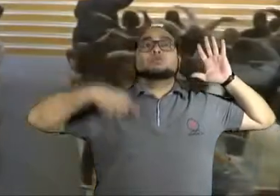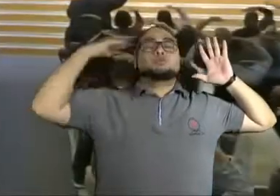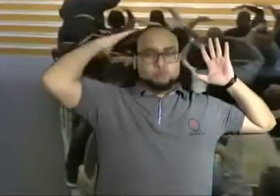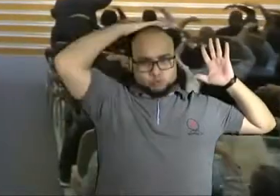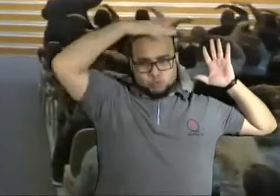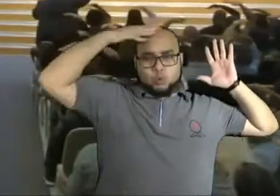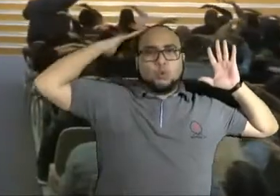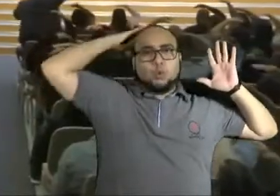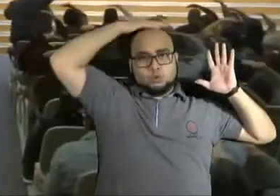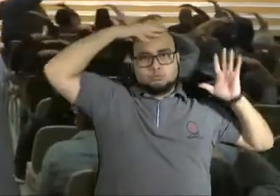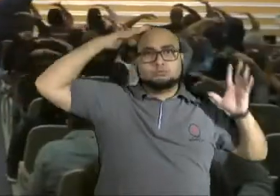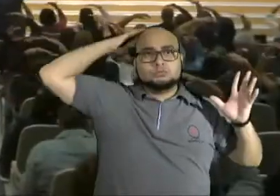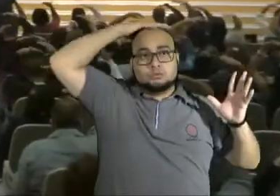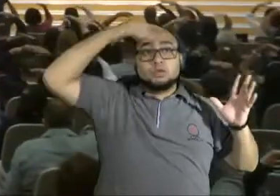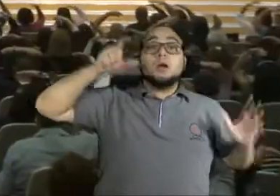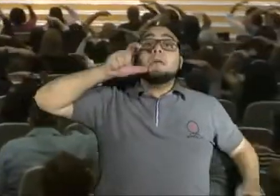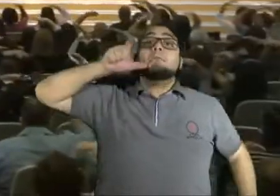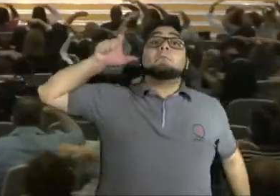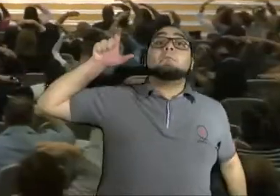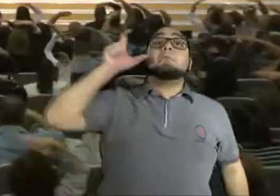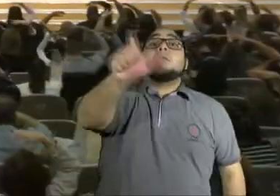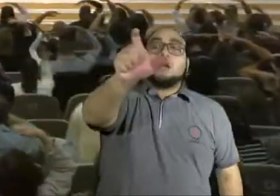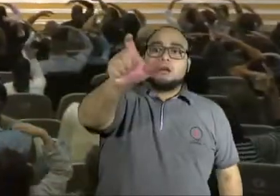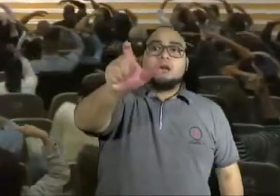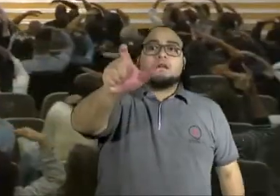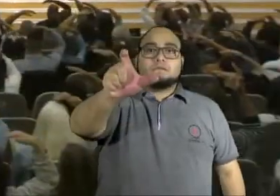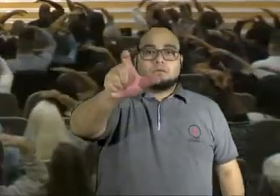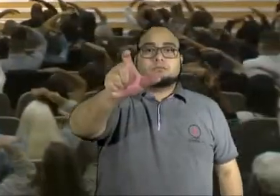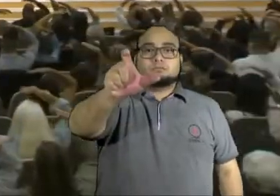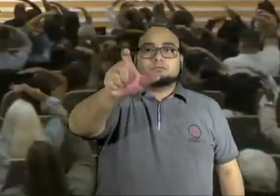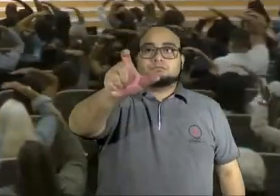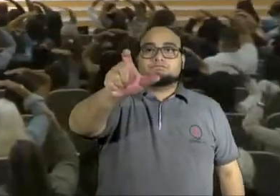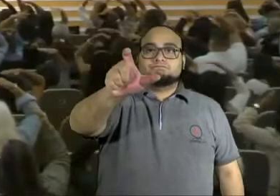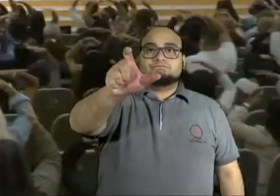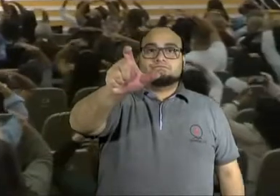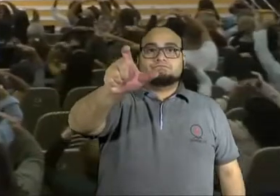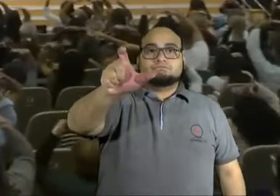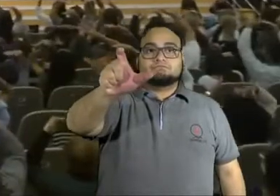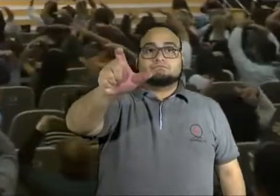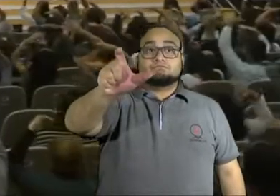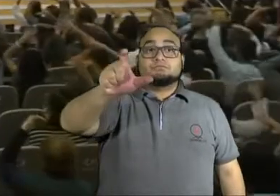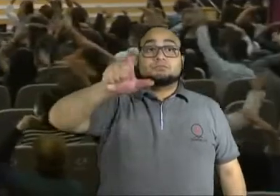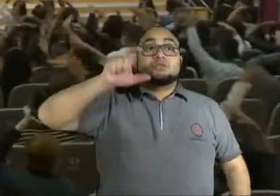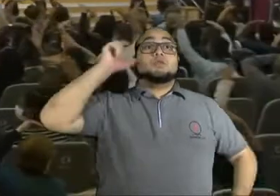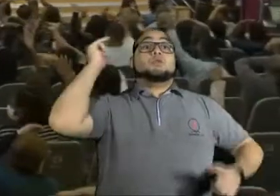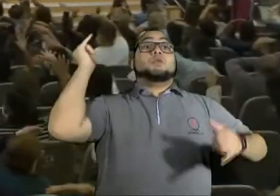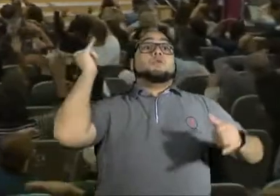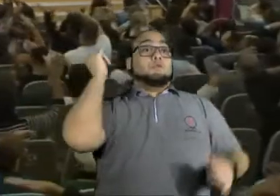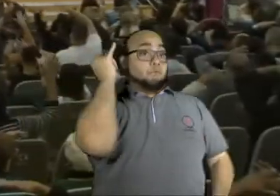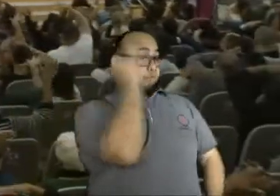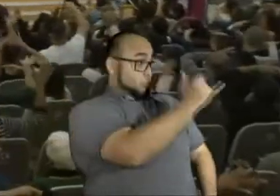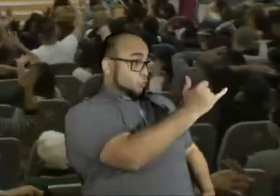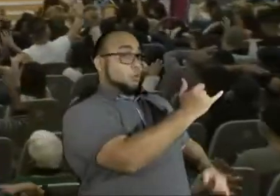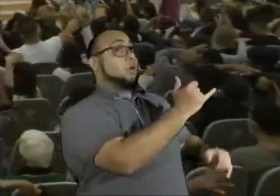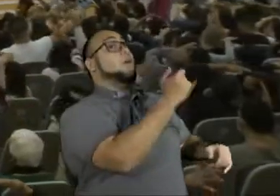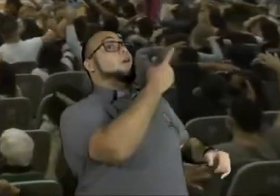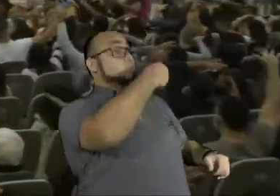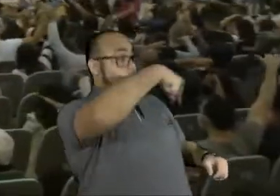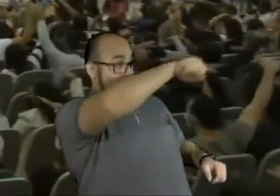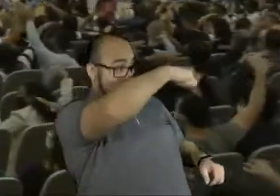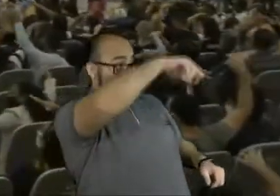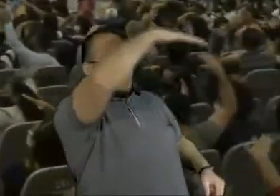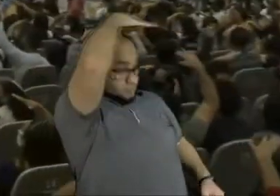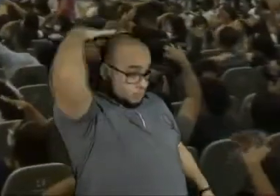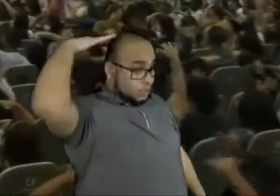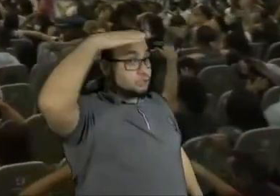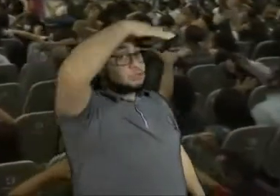de uma palavra. Faz isso sem encostar no teu irmão e diga, você está debaixo